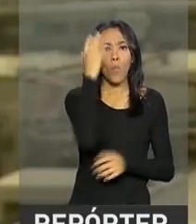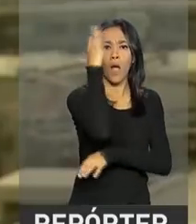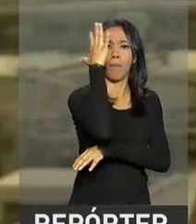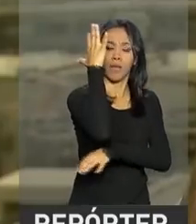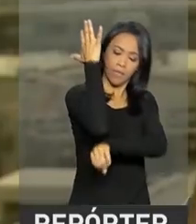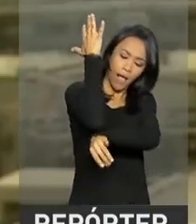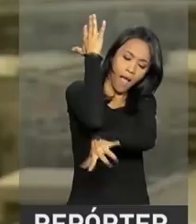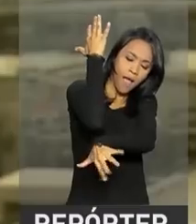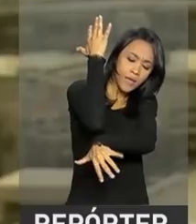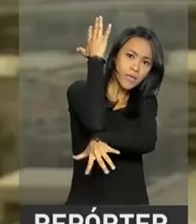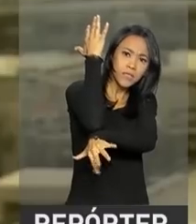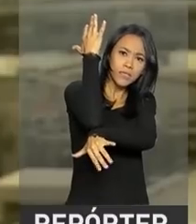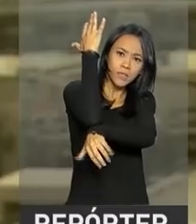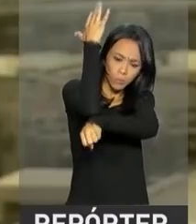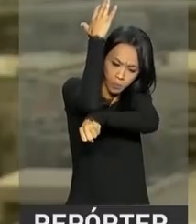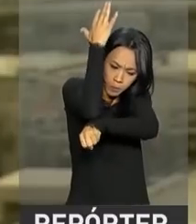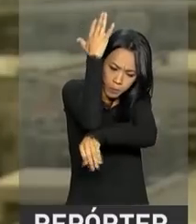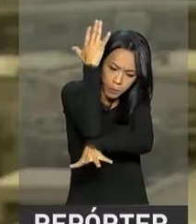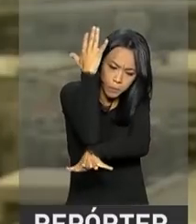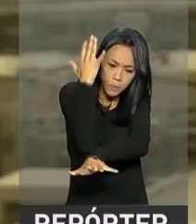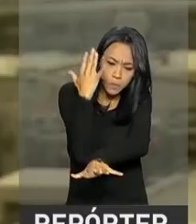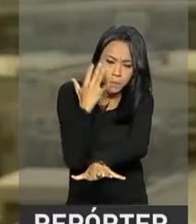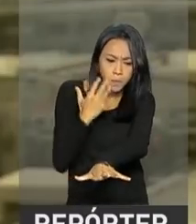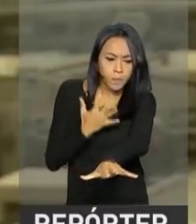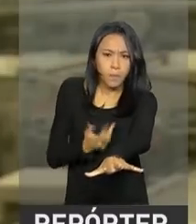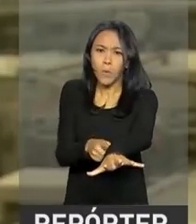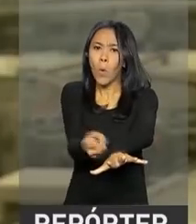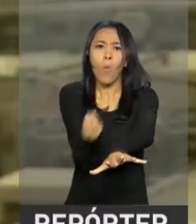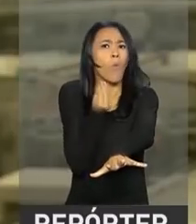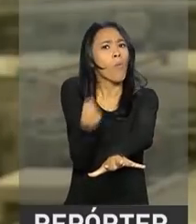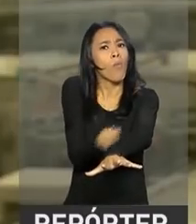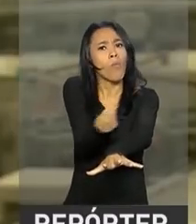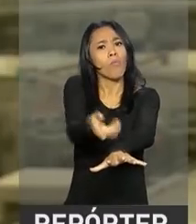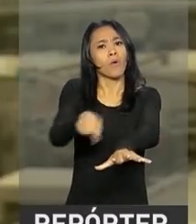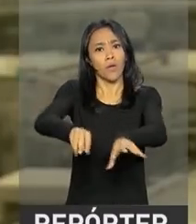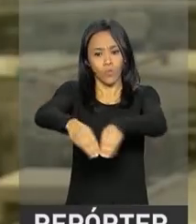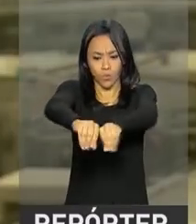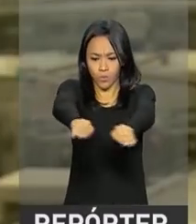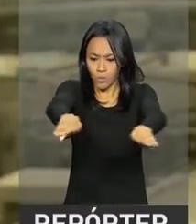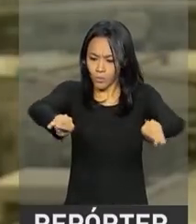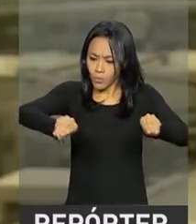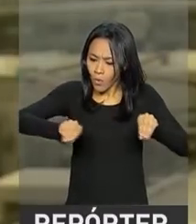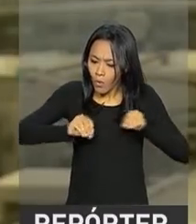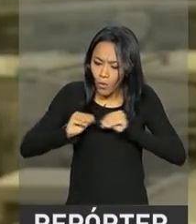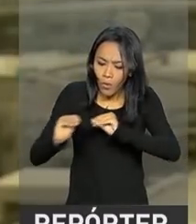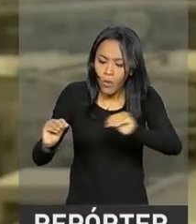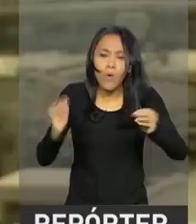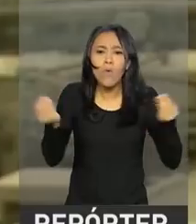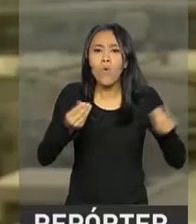planta ela penetra no solo e, no caso do solo, é um material poroso, como que o